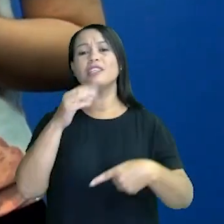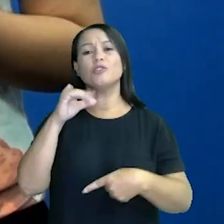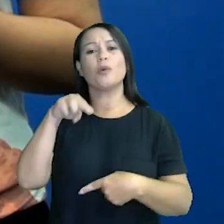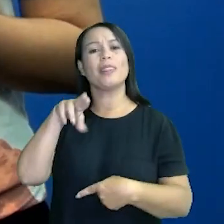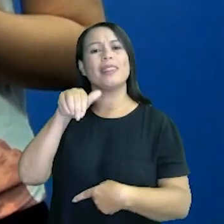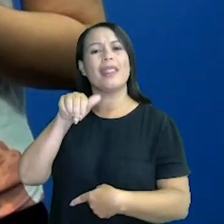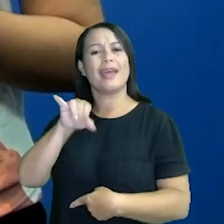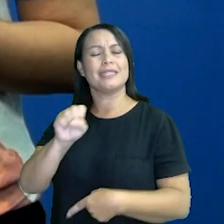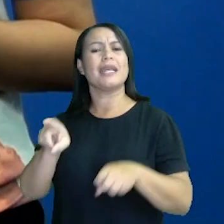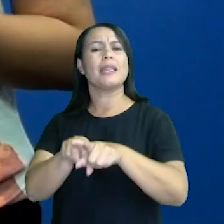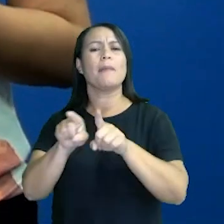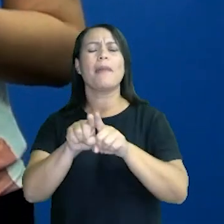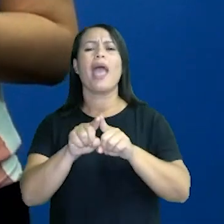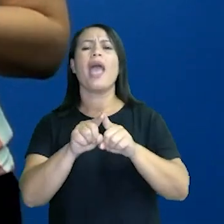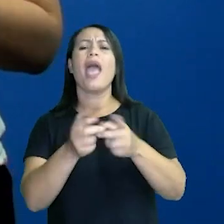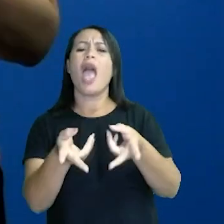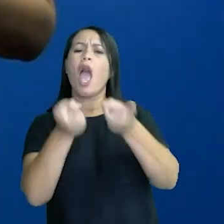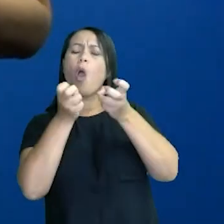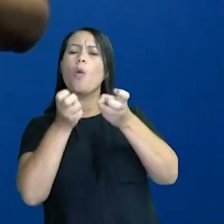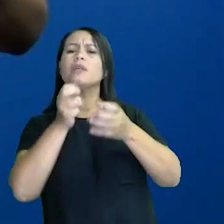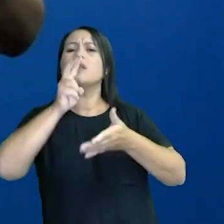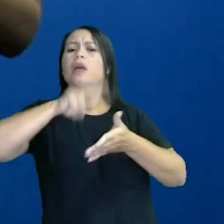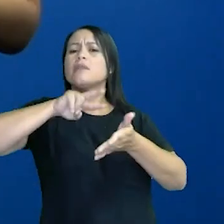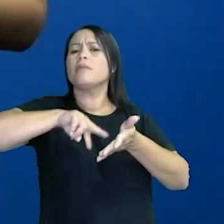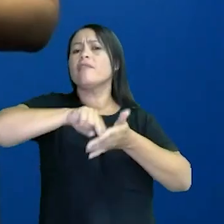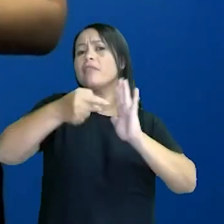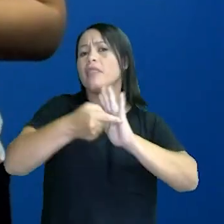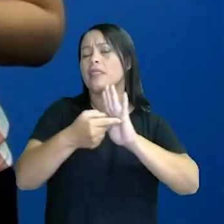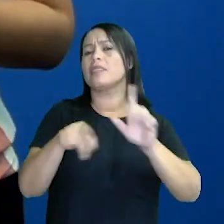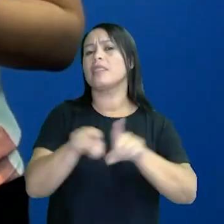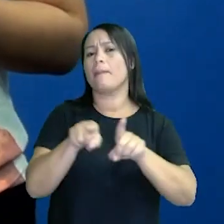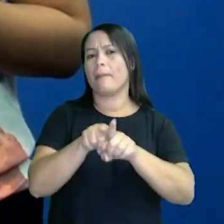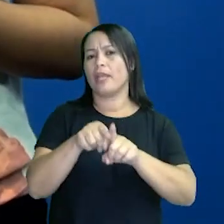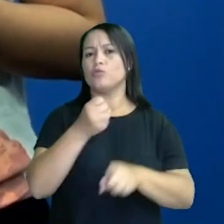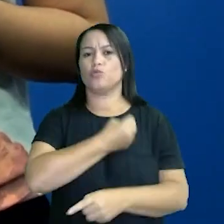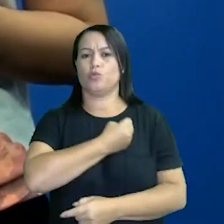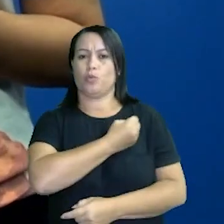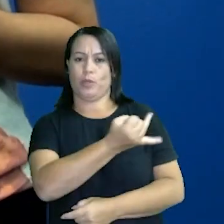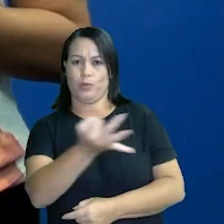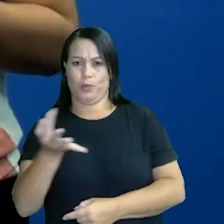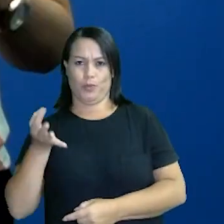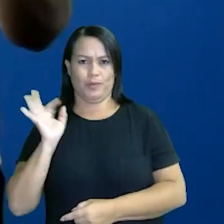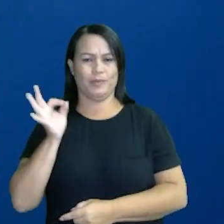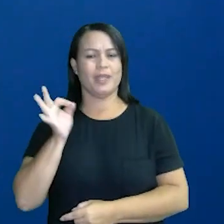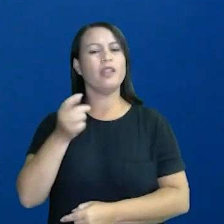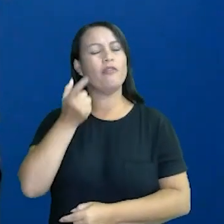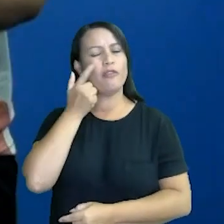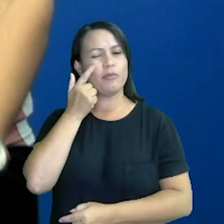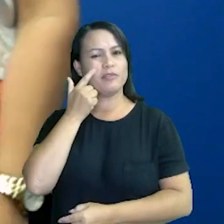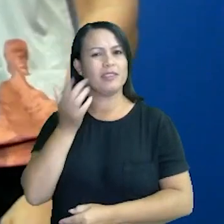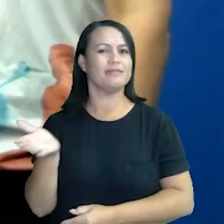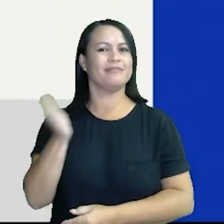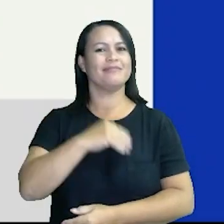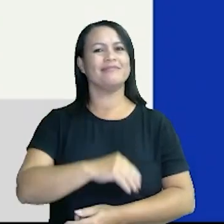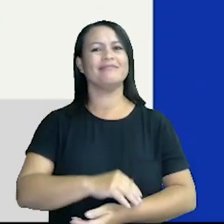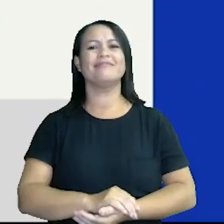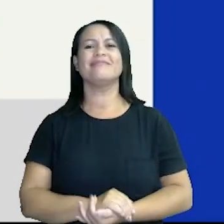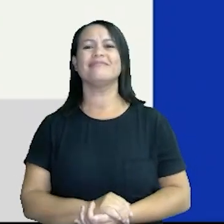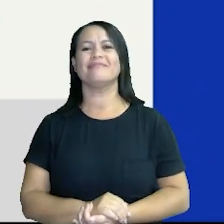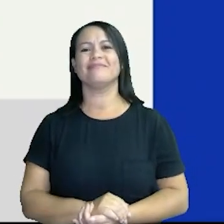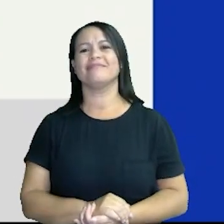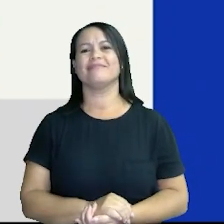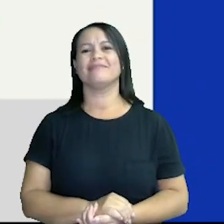racionais, reconhecimento, significado e leitura da interpretação numérica, tá certo? Então, vem comigo, vamos